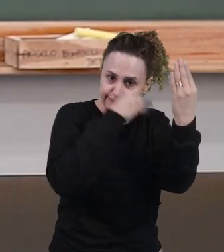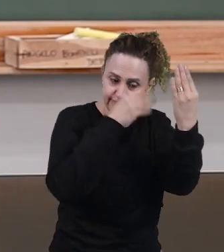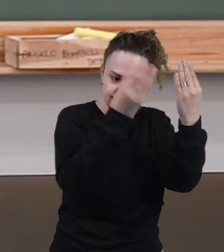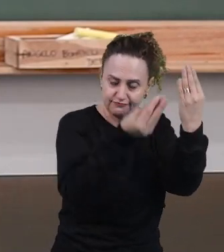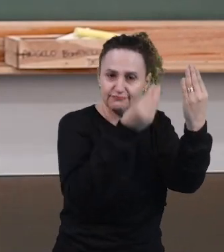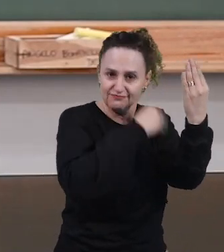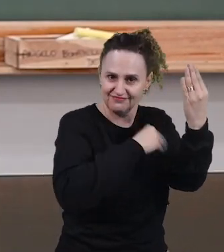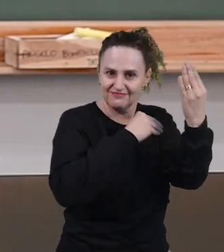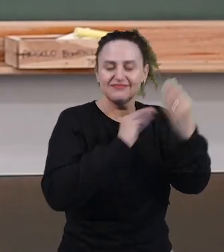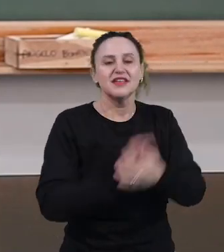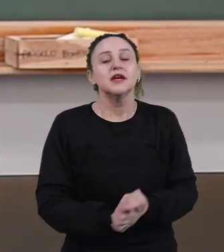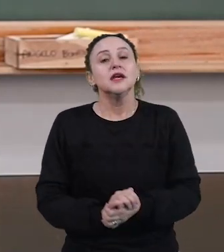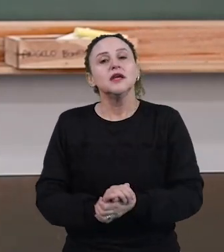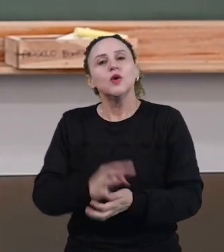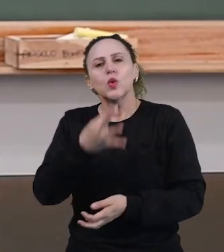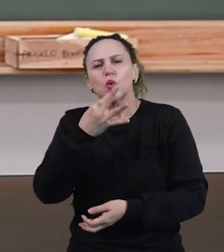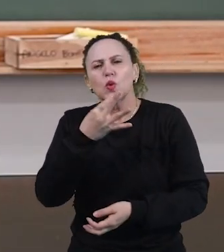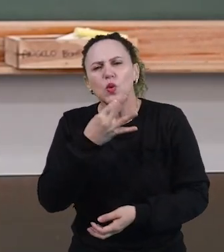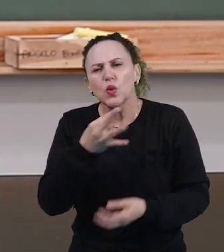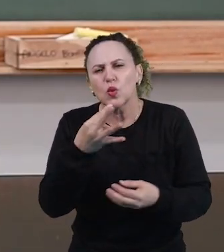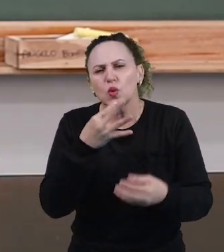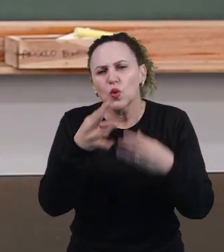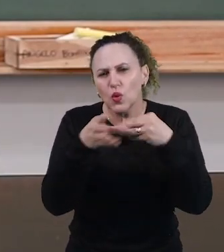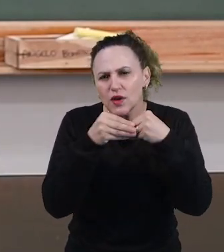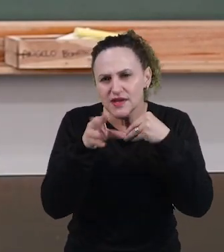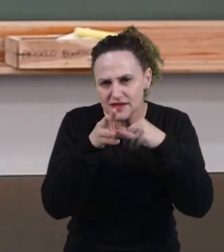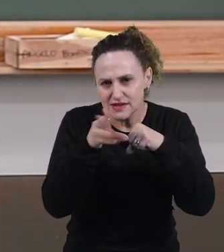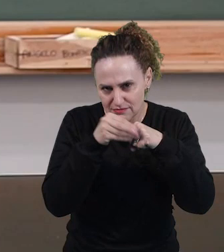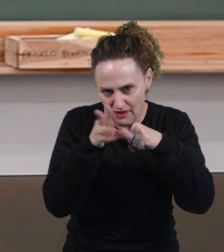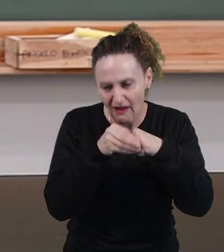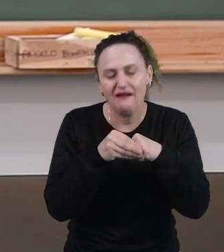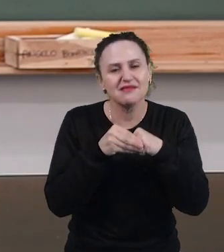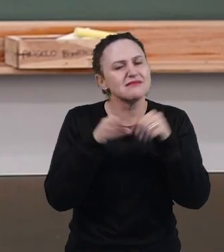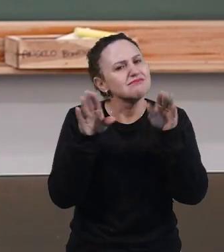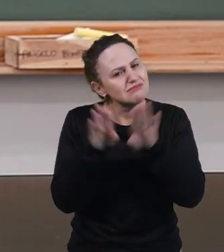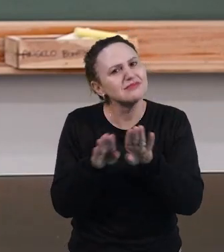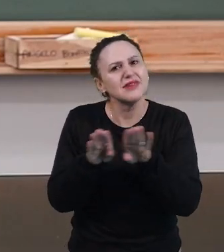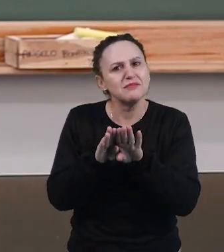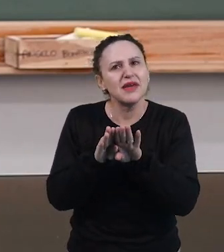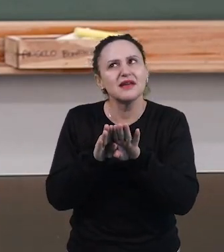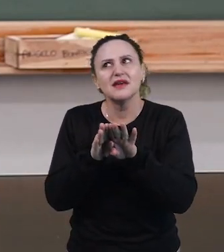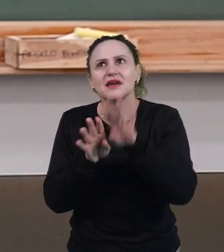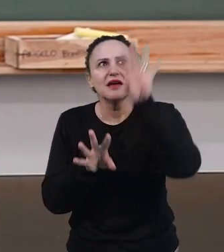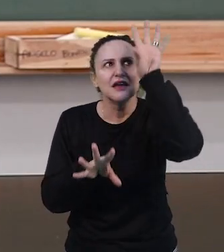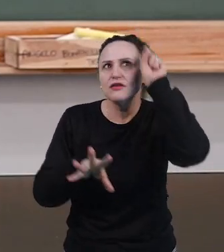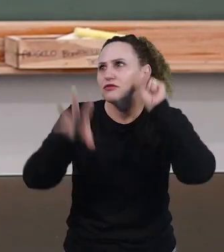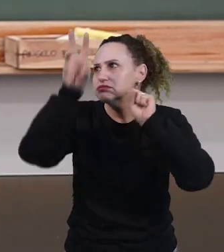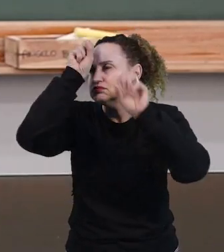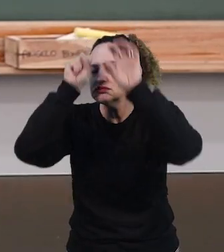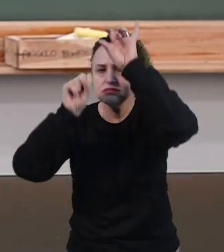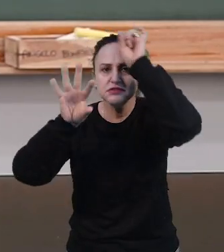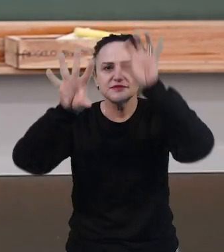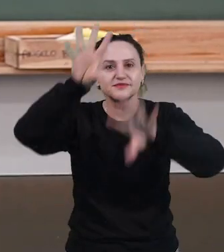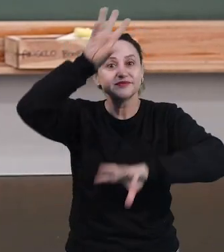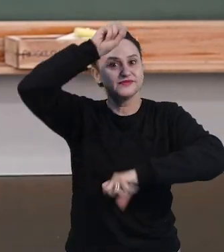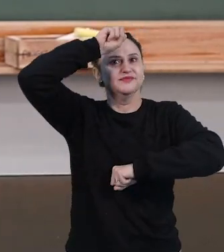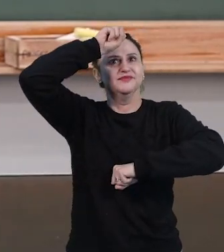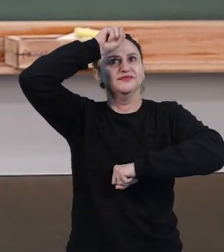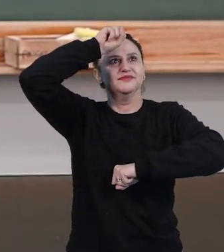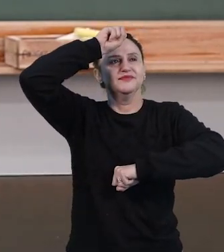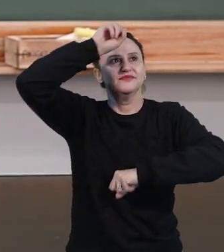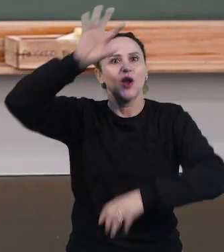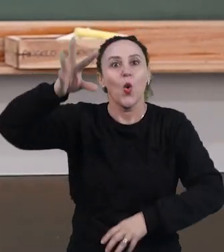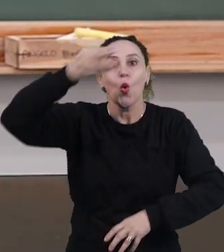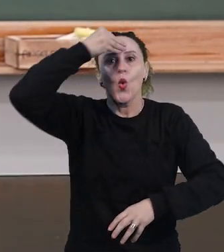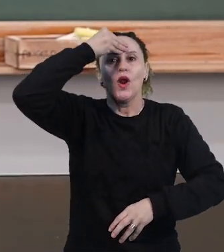né? Eu vou assimilando, né, mais e mais informações, vou acomodando o que eu já